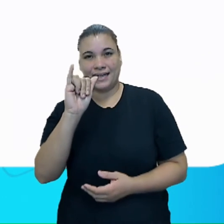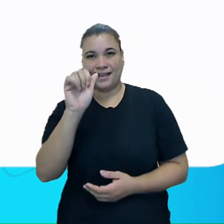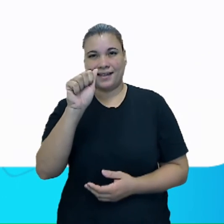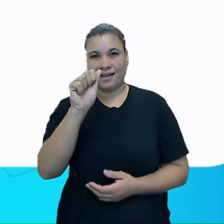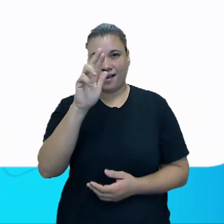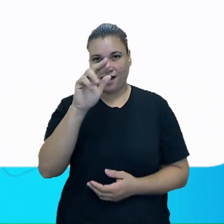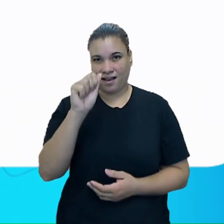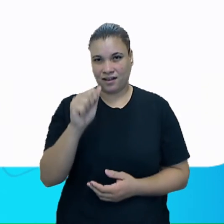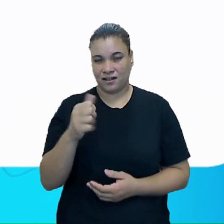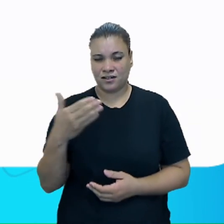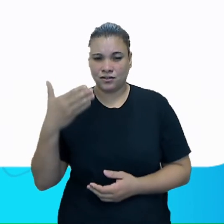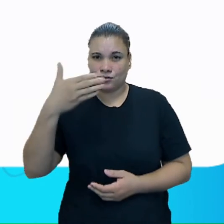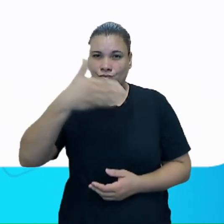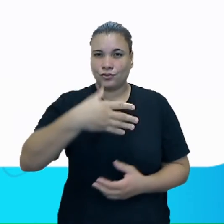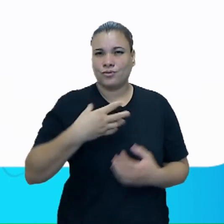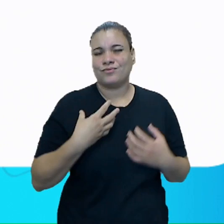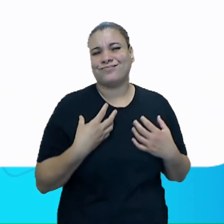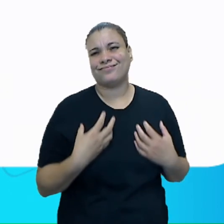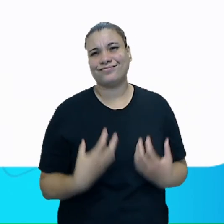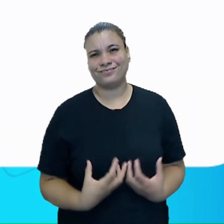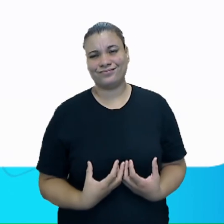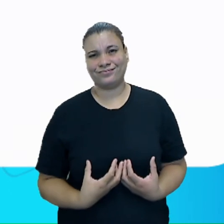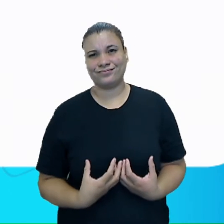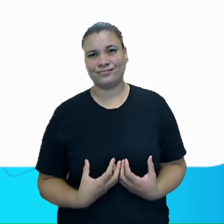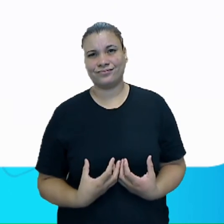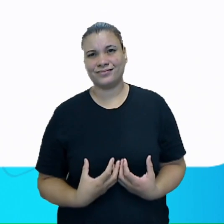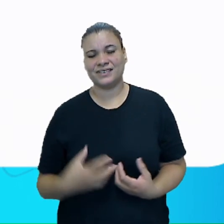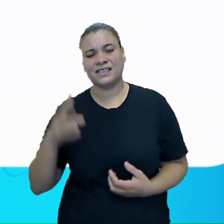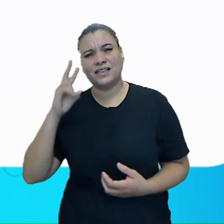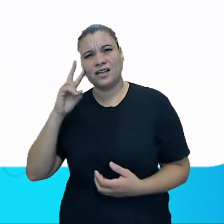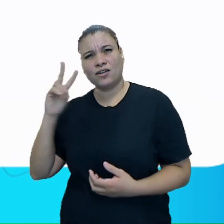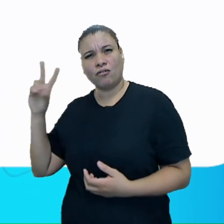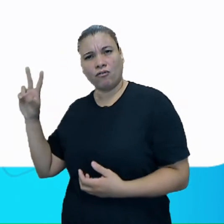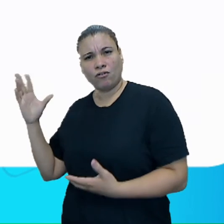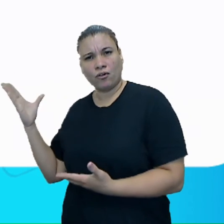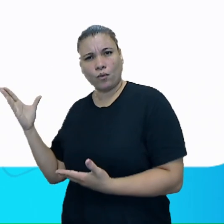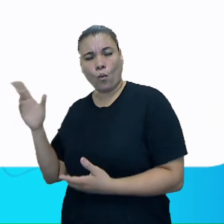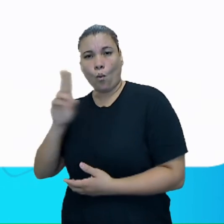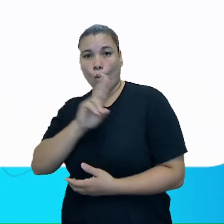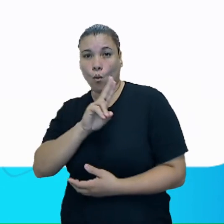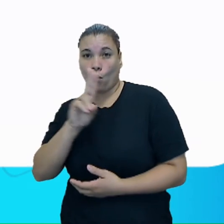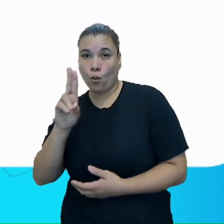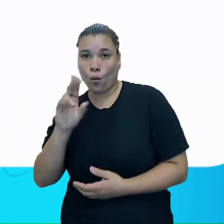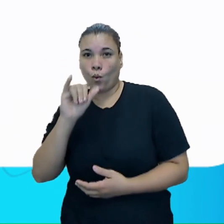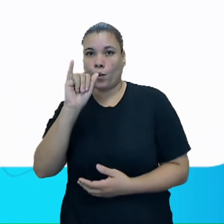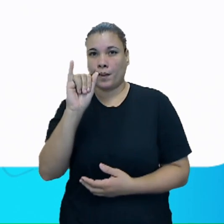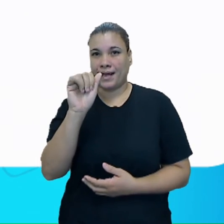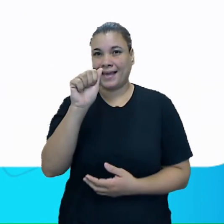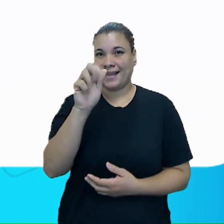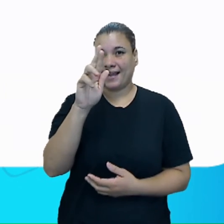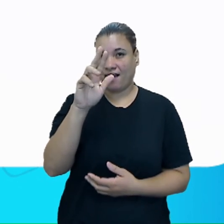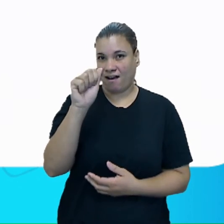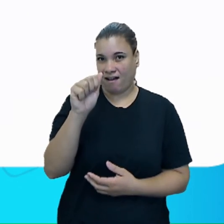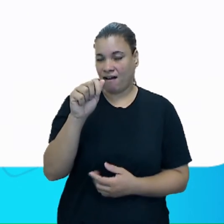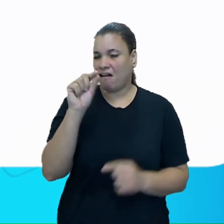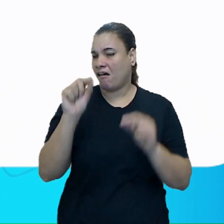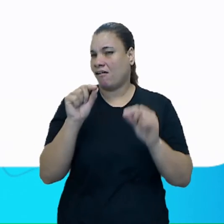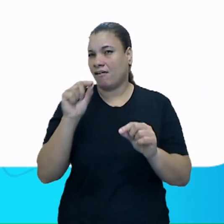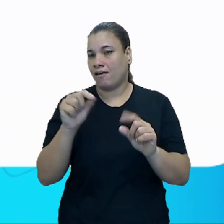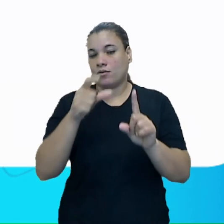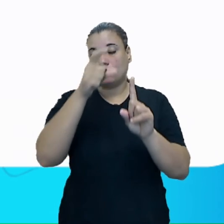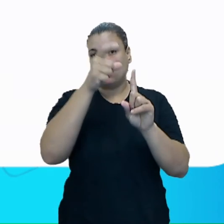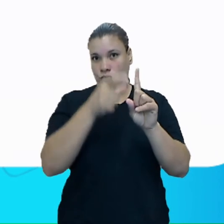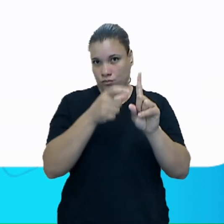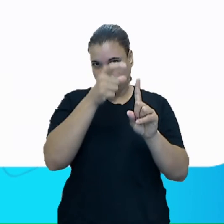cansada. Então vamos lá. A Yara chegou cansada, eu tenho o predicativo, o